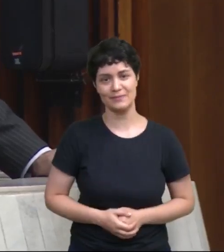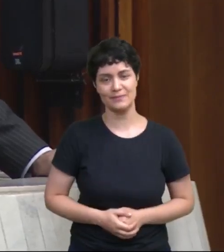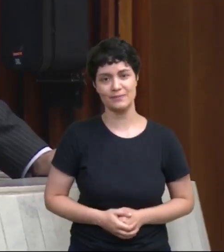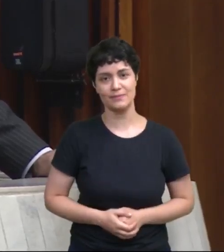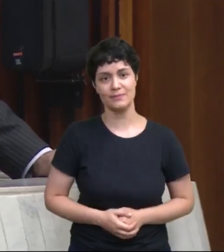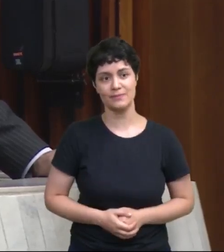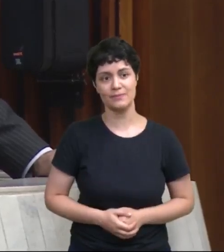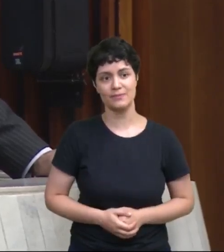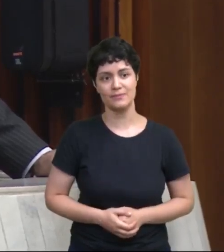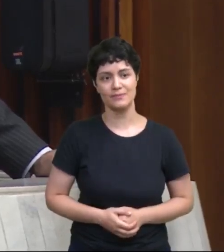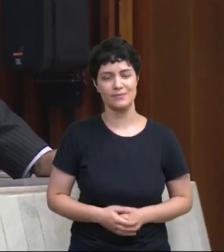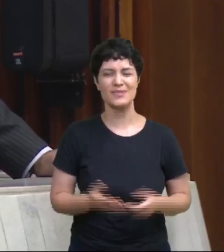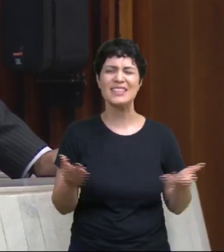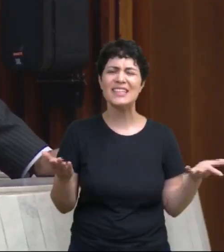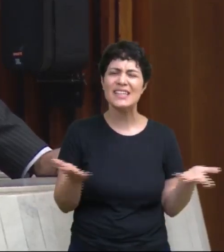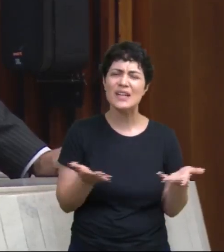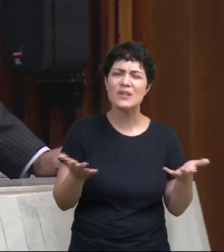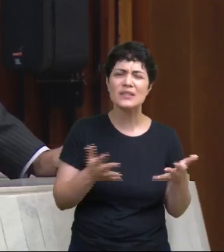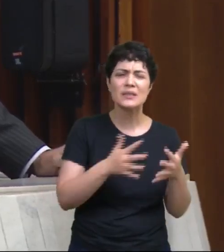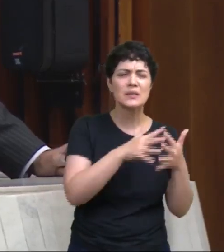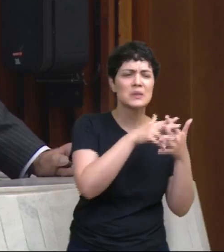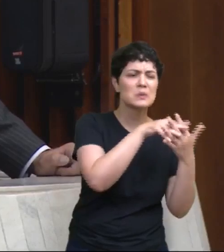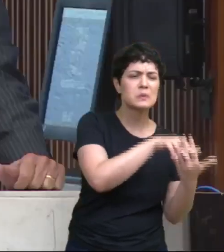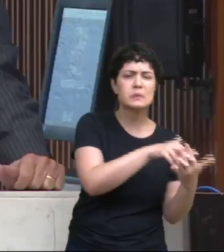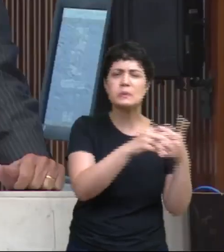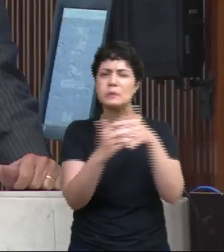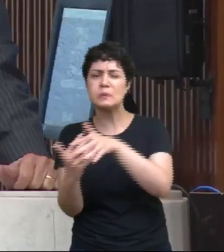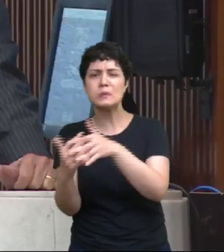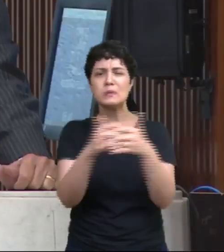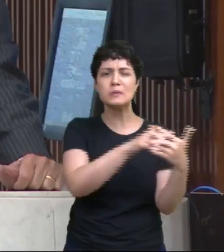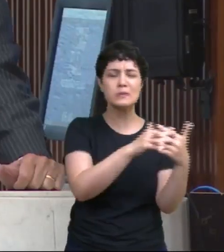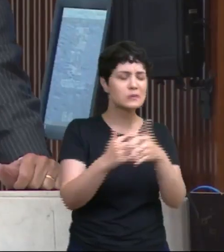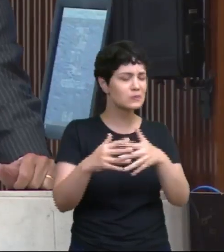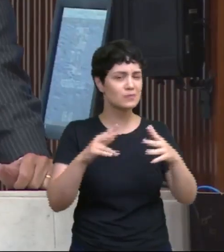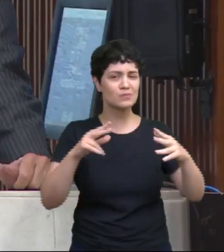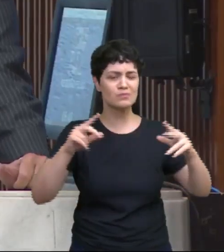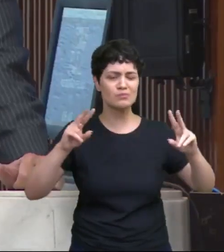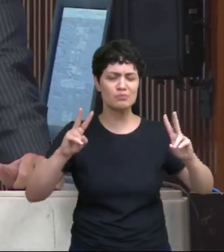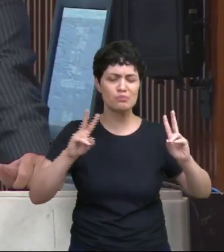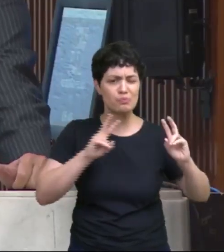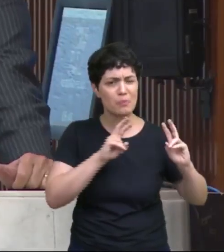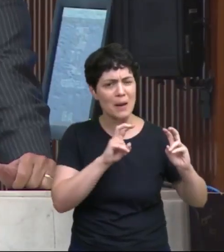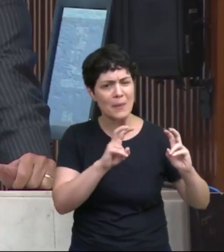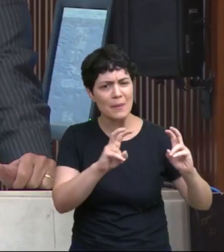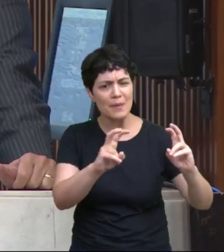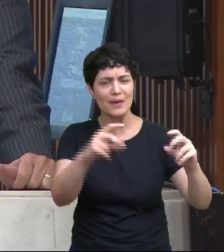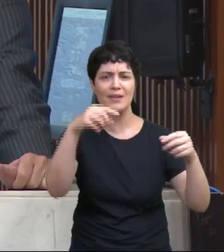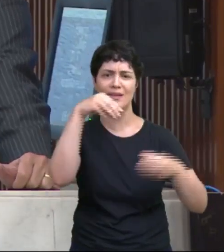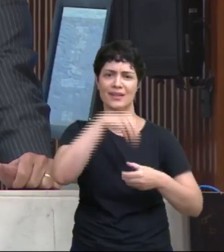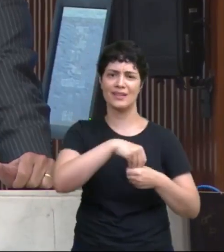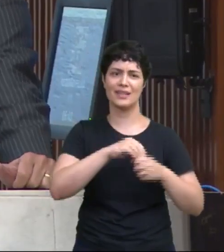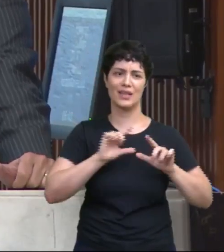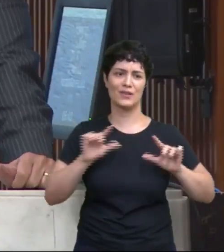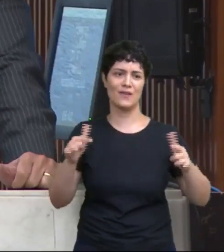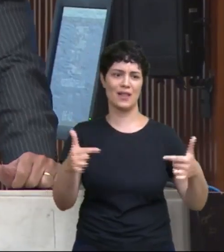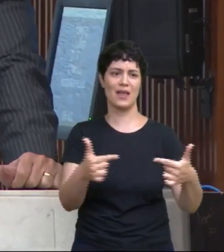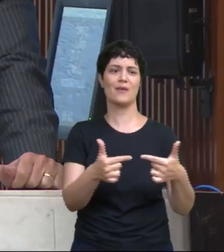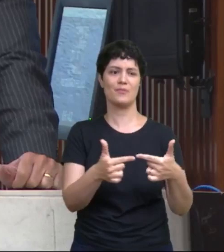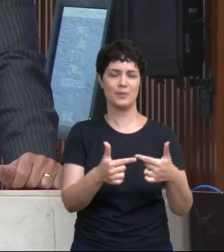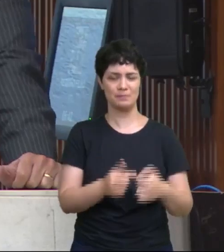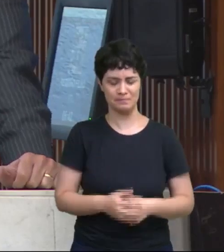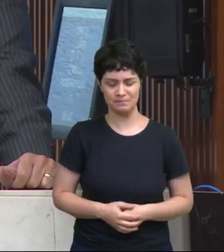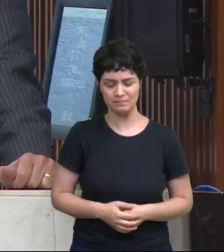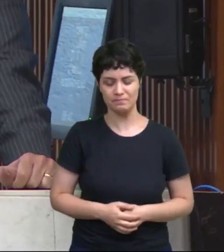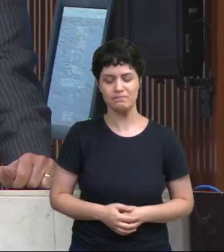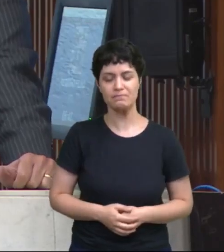E no meio dessa confusão toda que nós temos aqui diariamente, um dia me